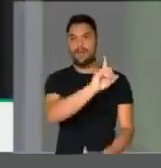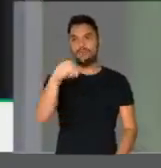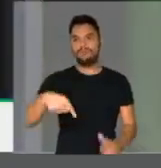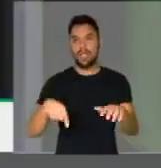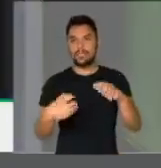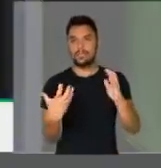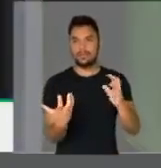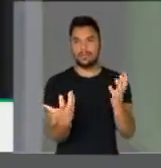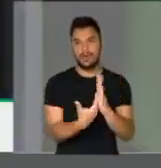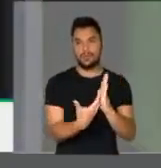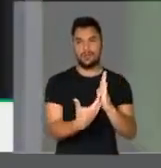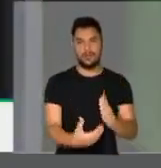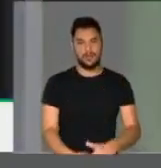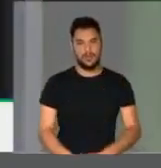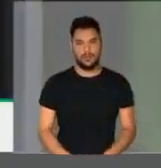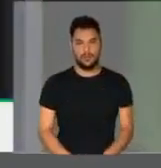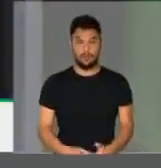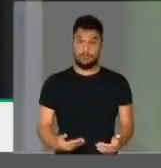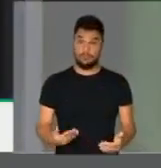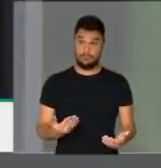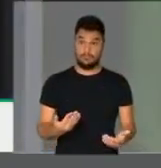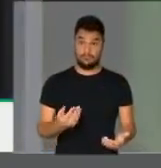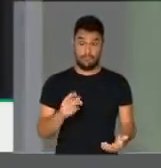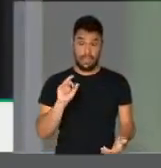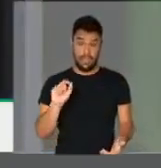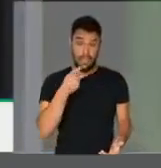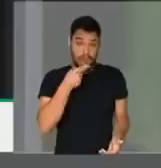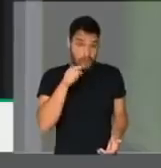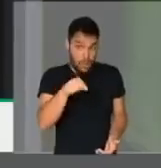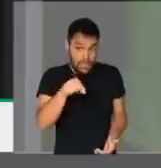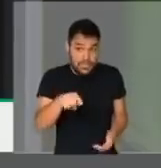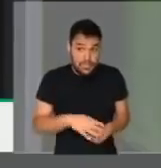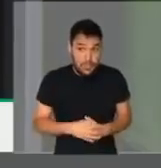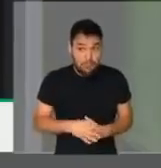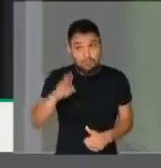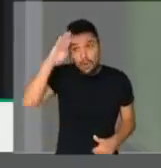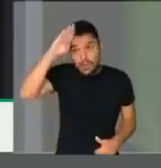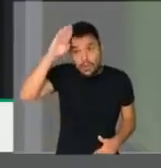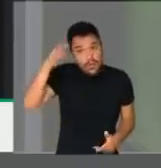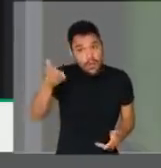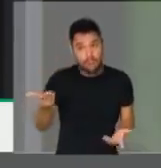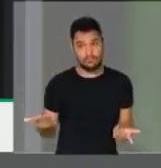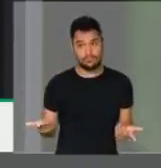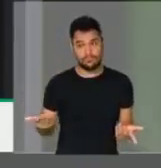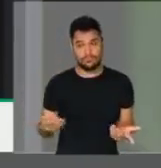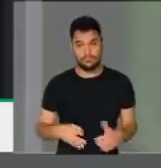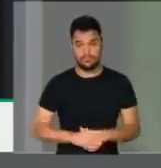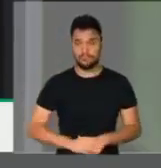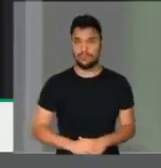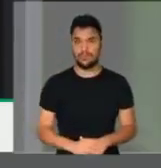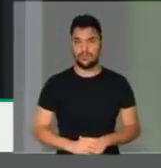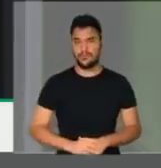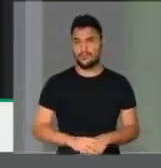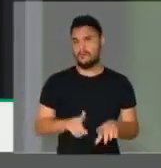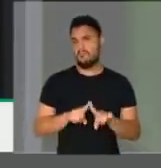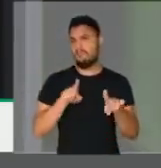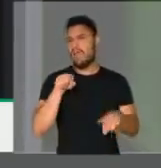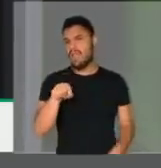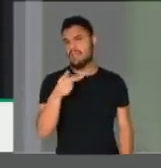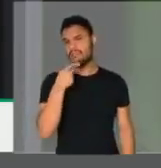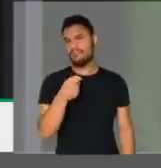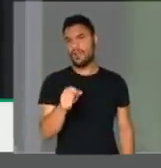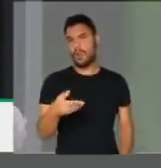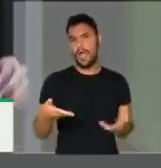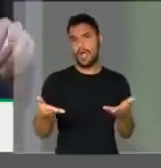aprovar. Bom, quem disse isso foi o senhor Jair Bolsonaro, mas isso está sendo dito